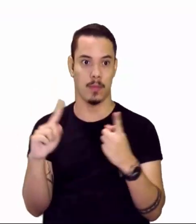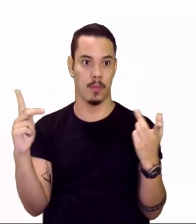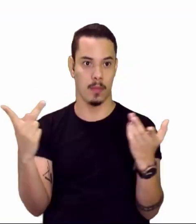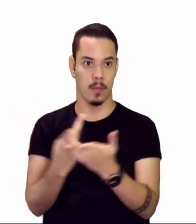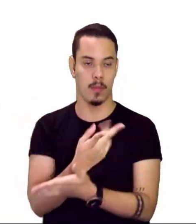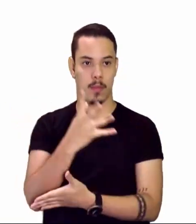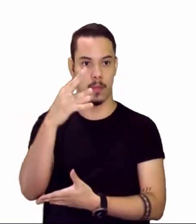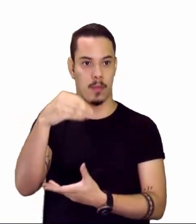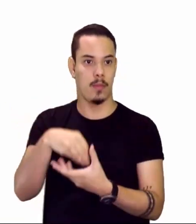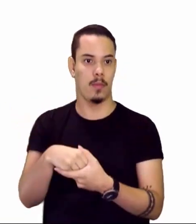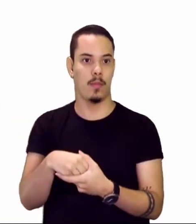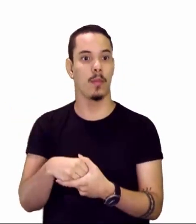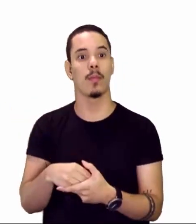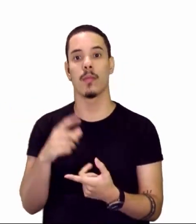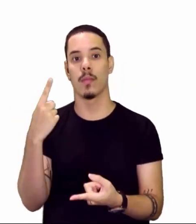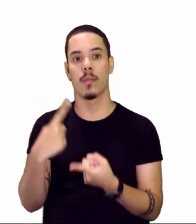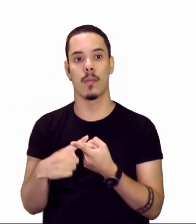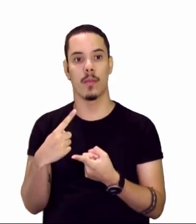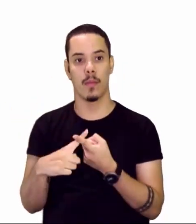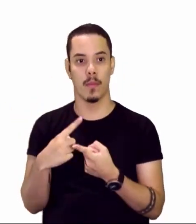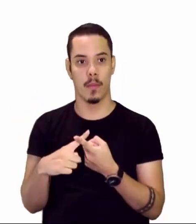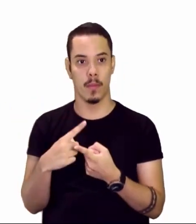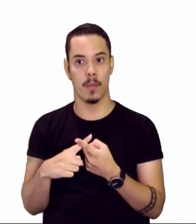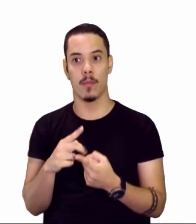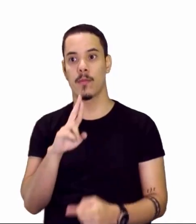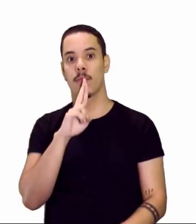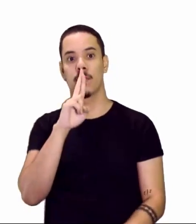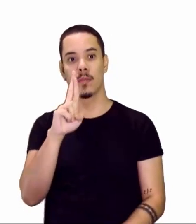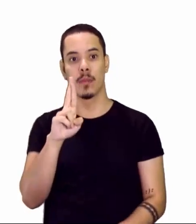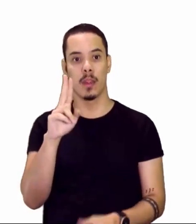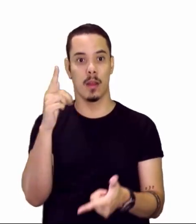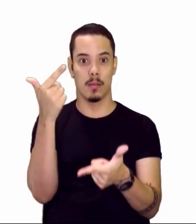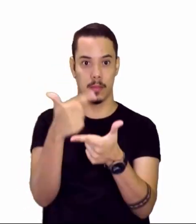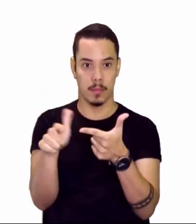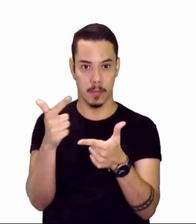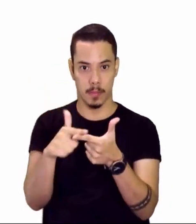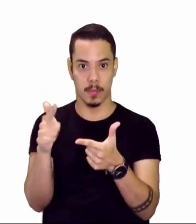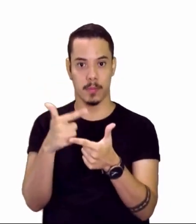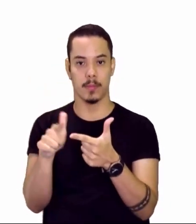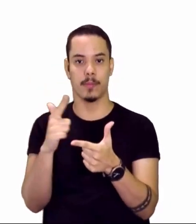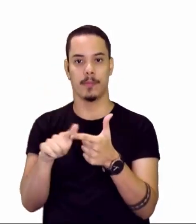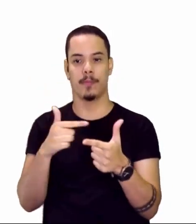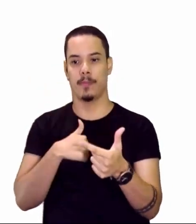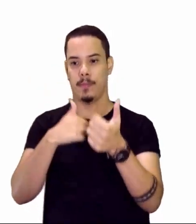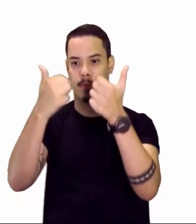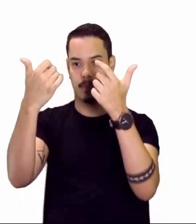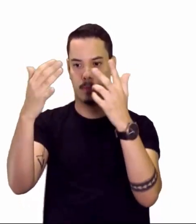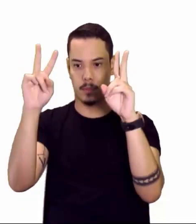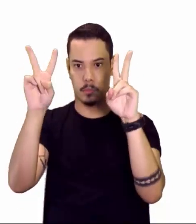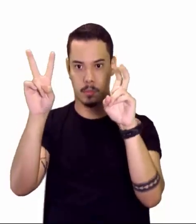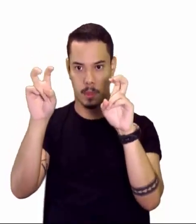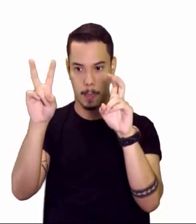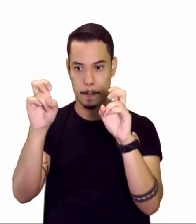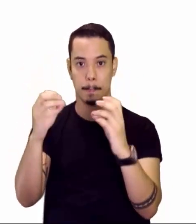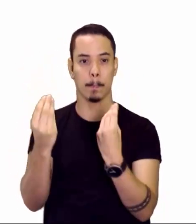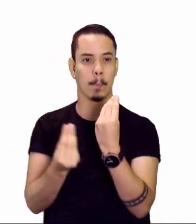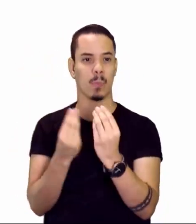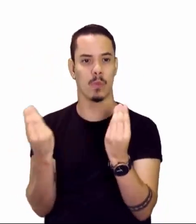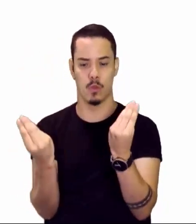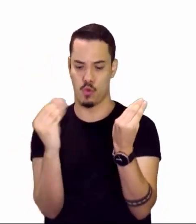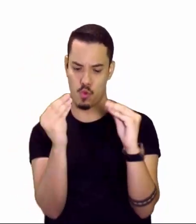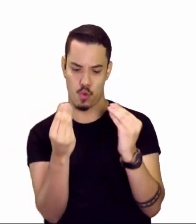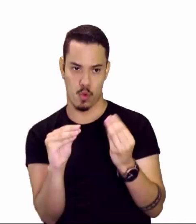acontece naquele meio, pois a problemática em questão aborda a acumulação